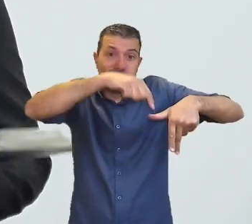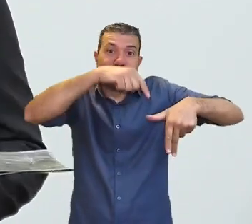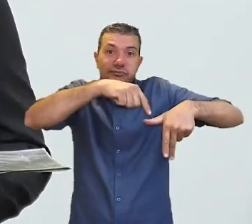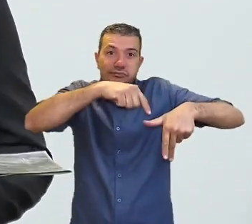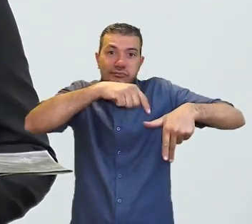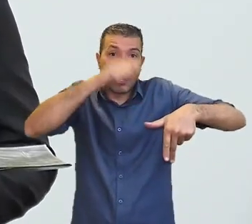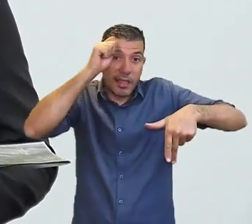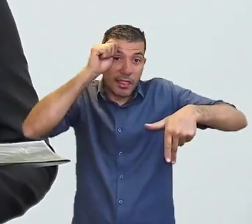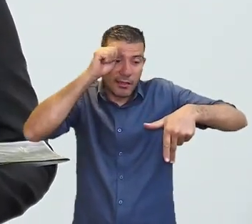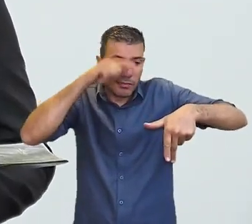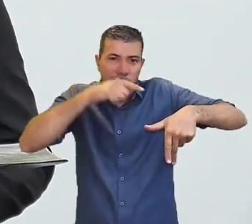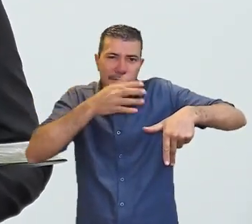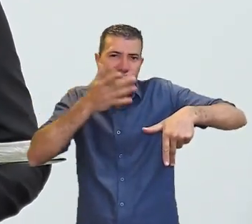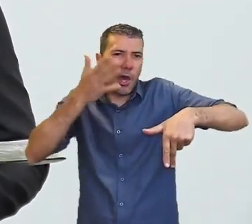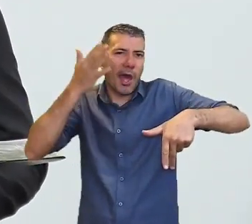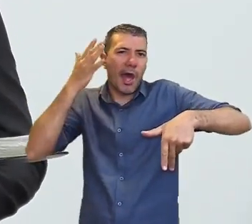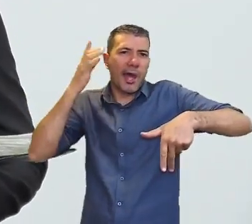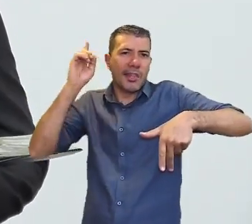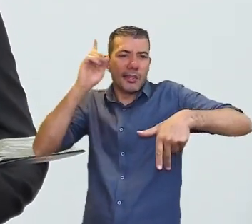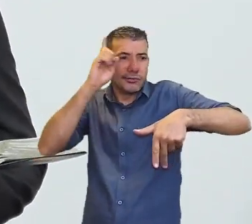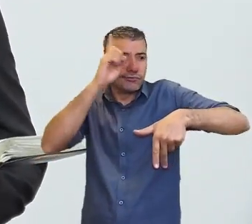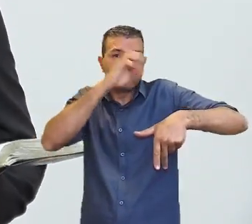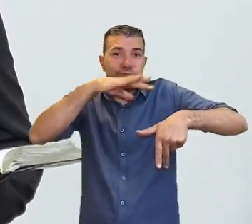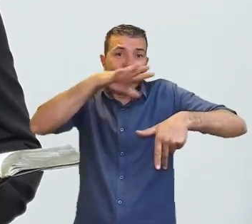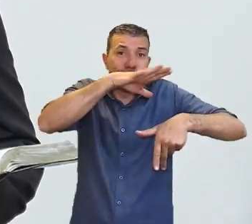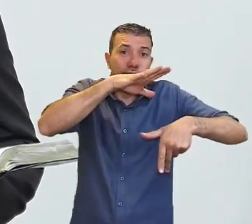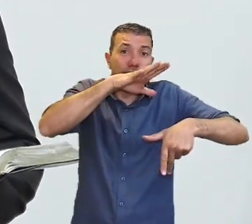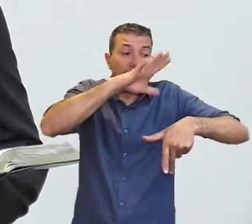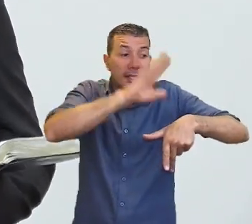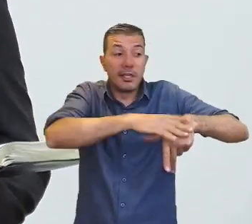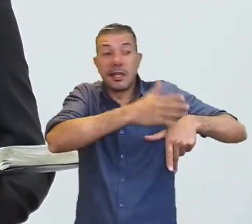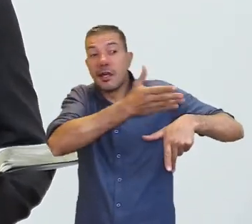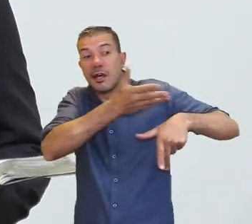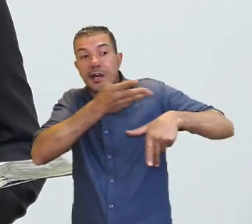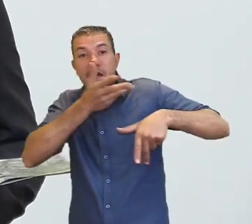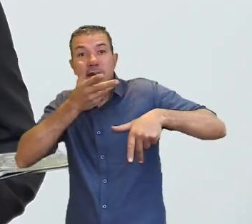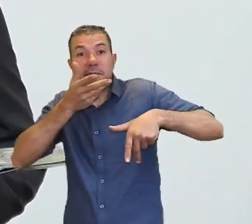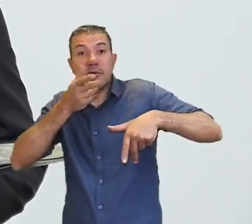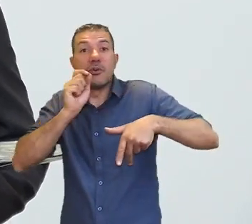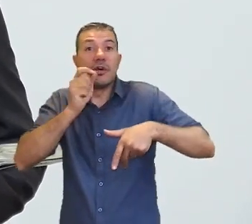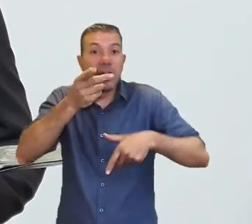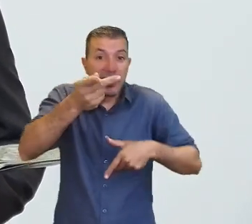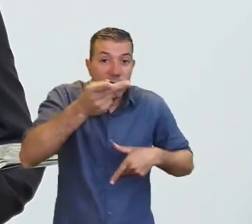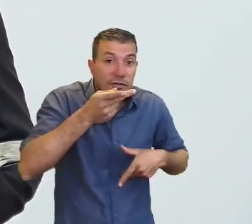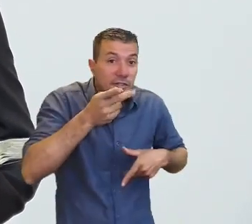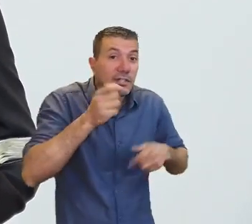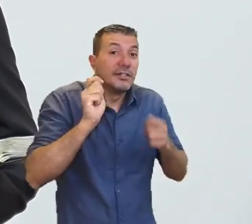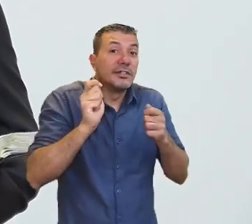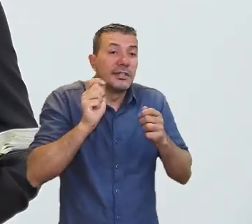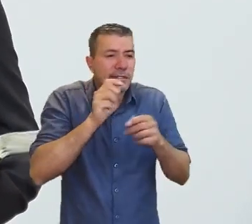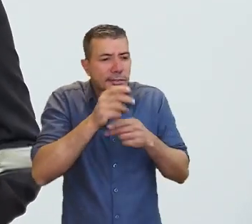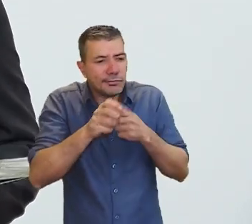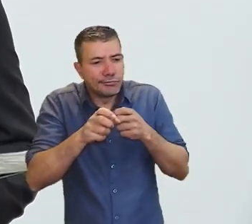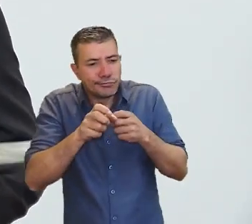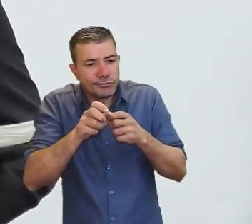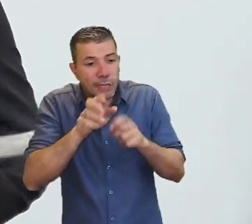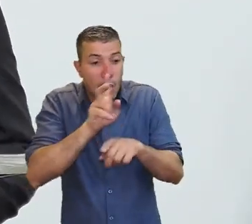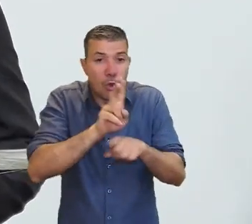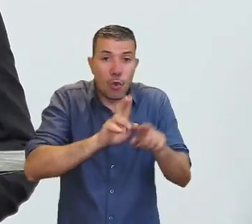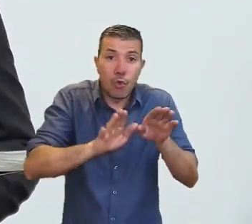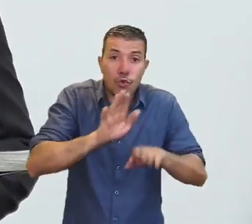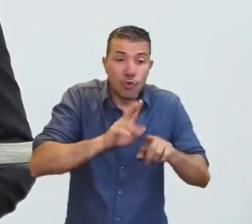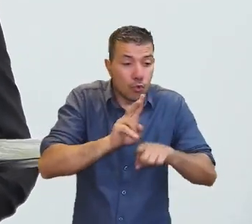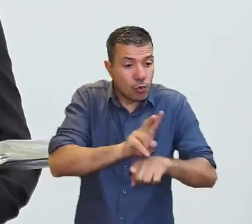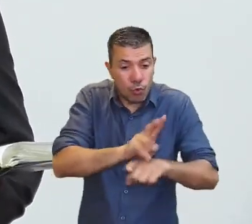desta terra. Mas Ele convidou a mim e a você para administrarmos essa terra junto com